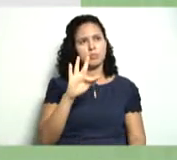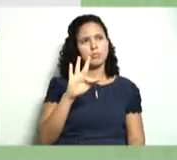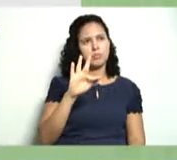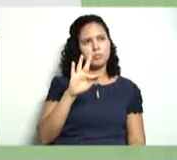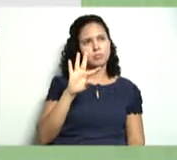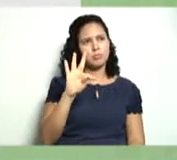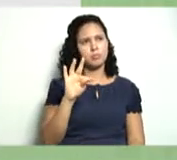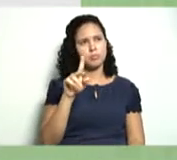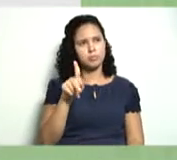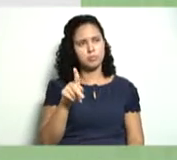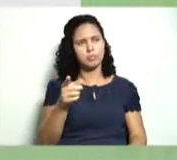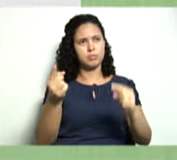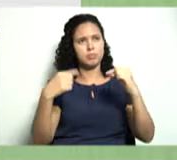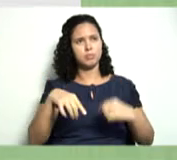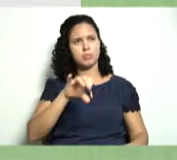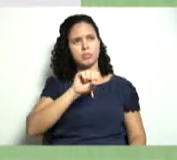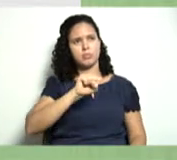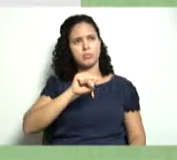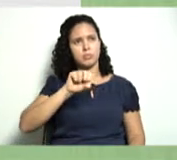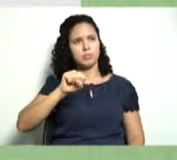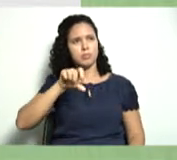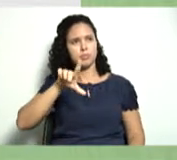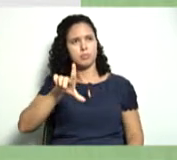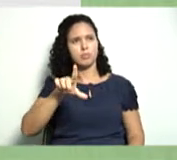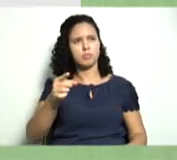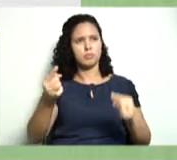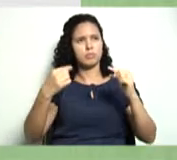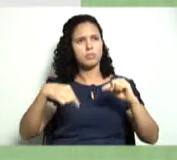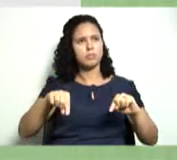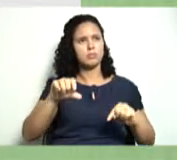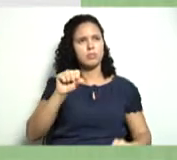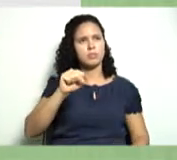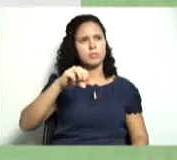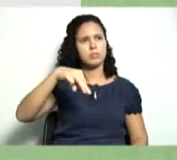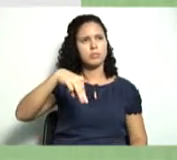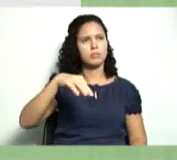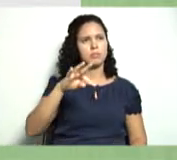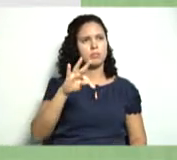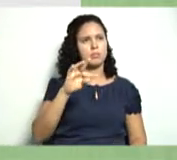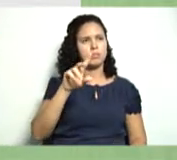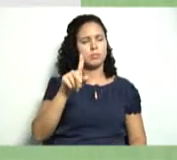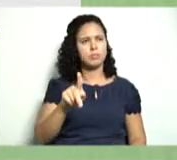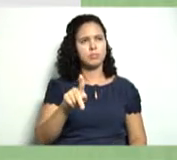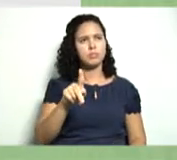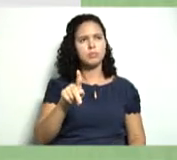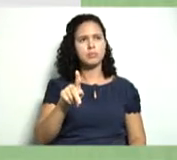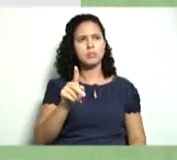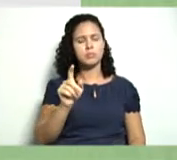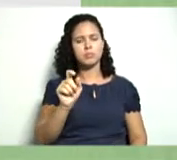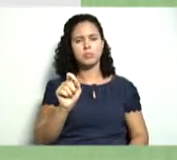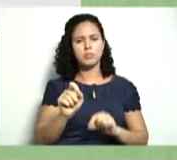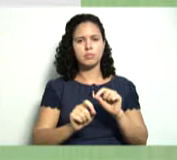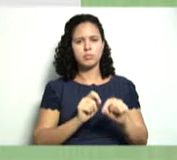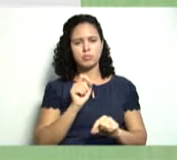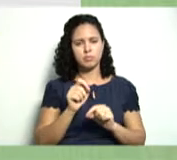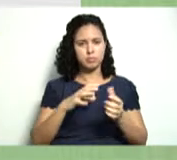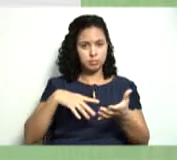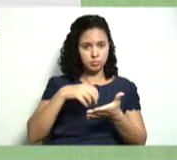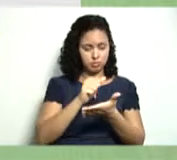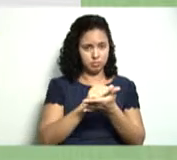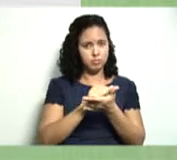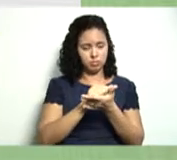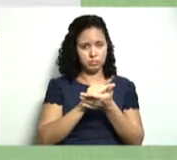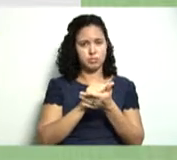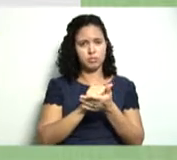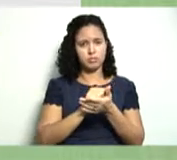sls mtp o st o ftp protocolo permite a